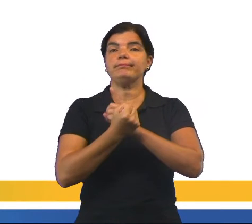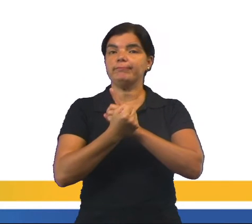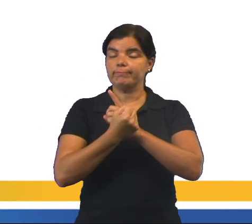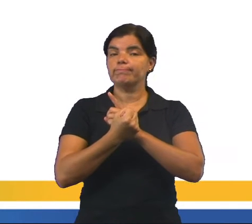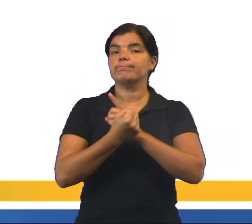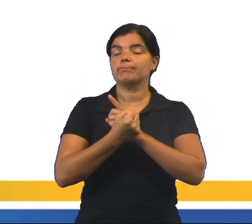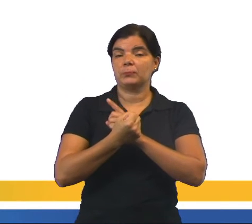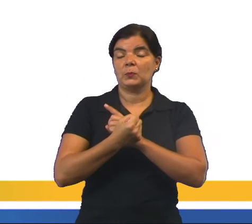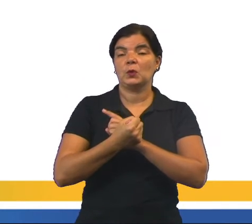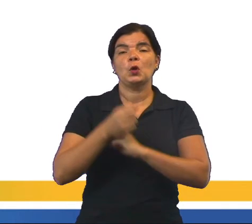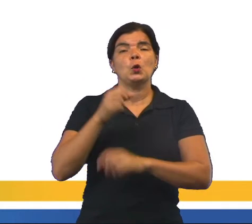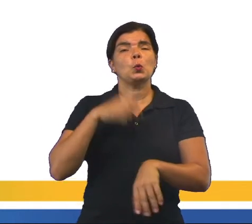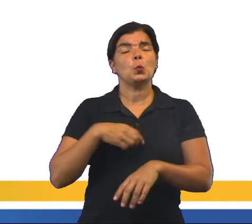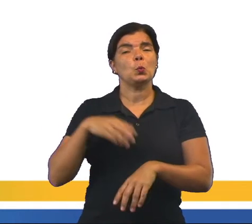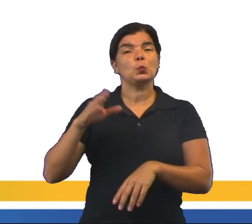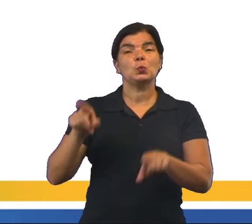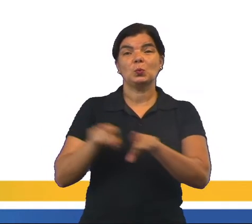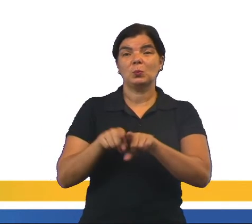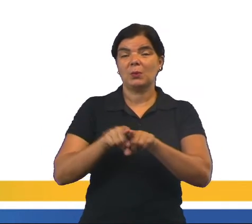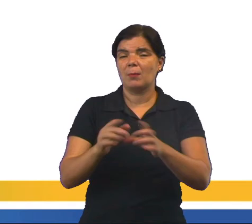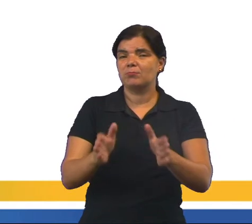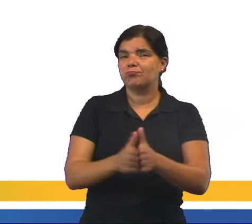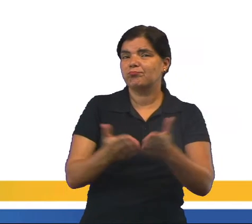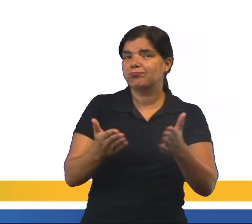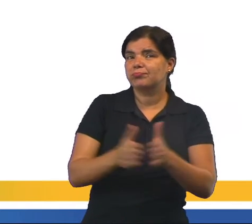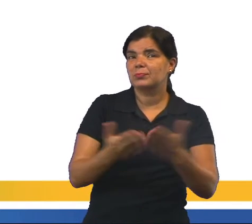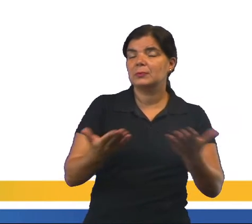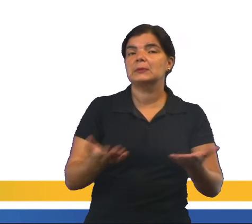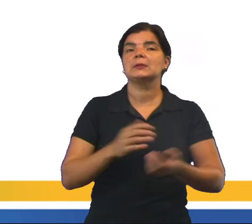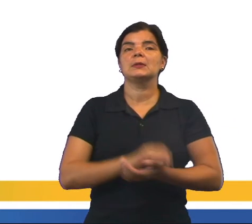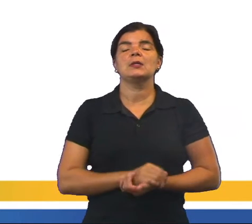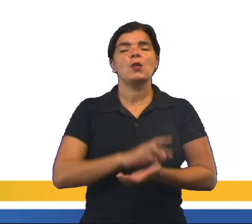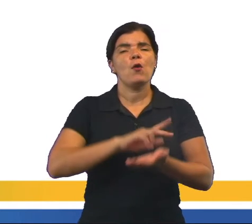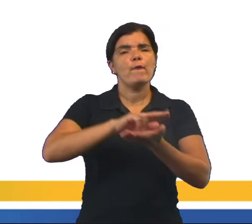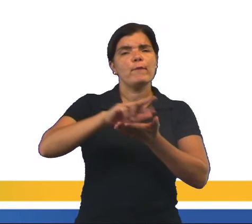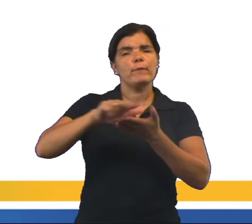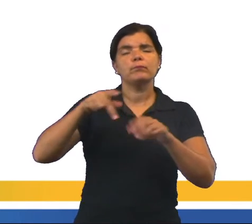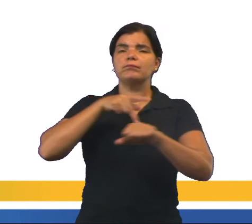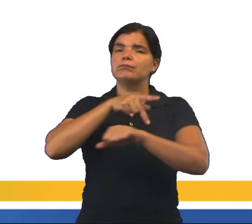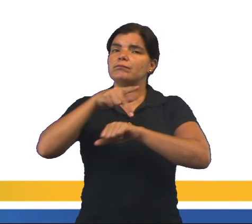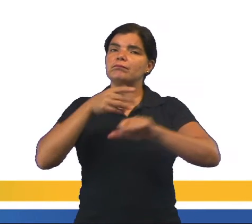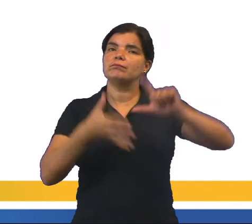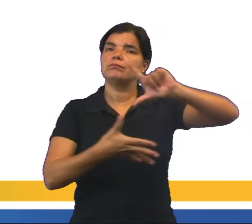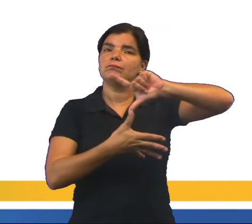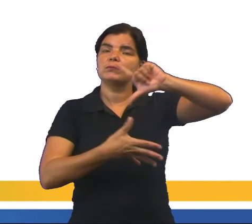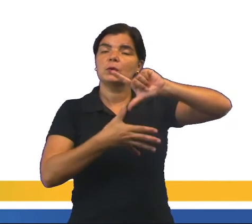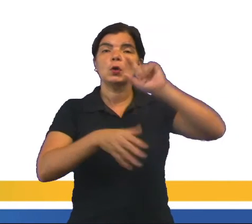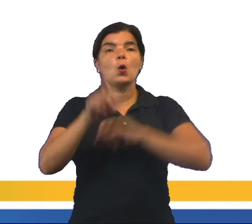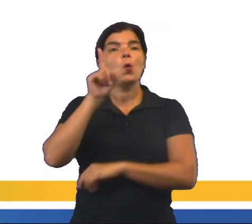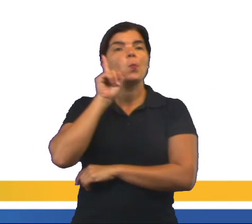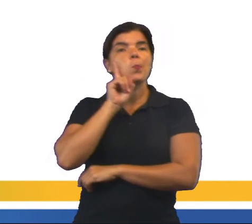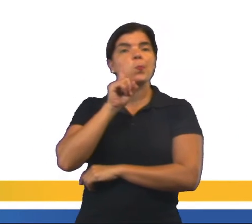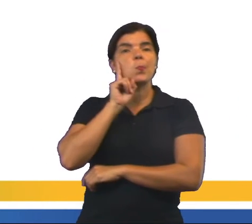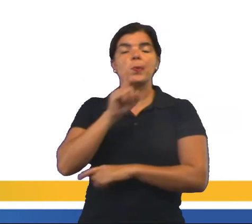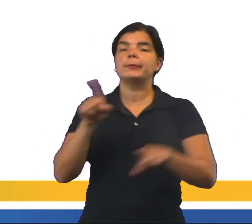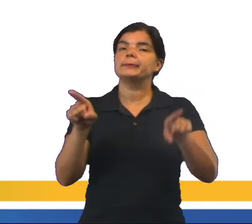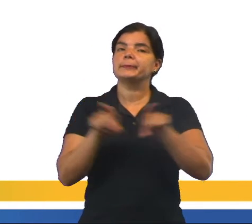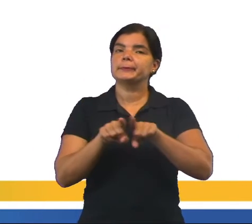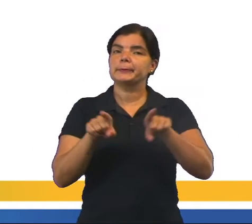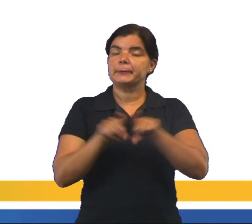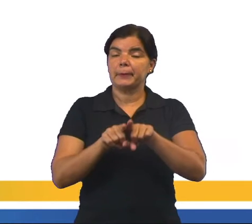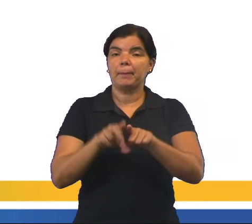ficou com herança apenas da pobreza. Então, em vários países da América Latina, assim como nos Estados Unidos, também a